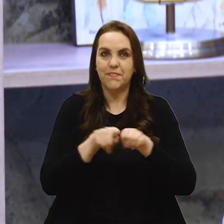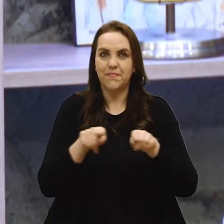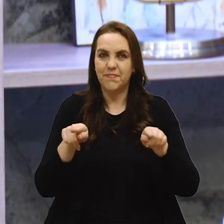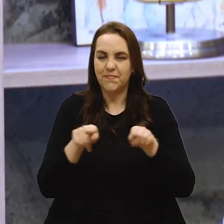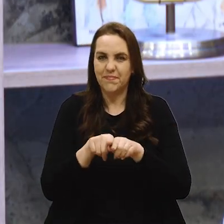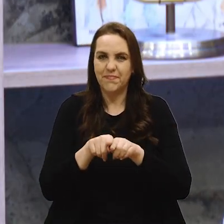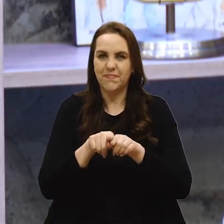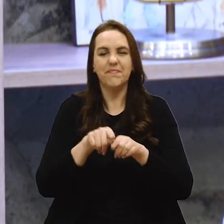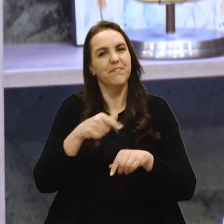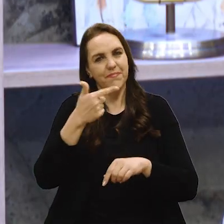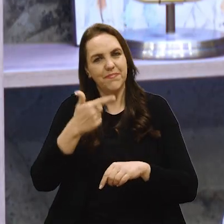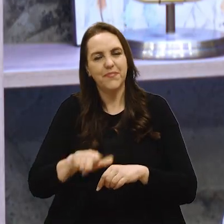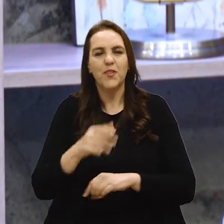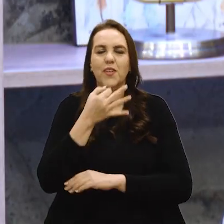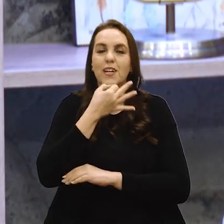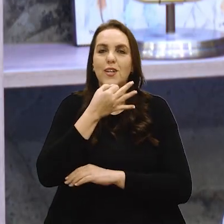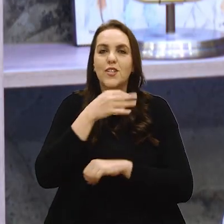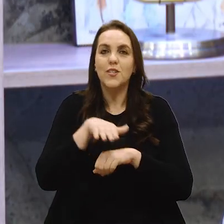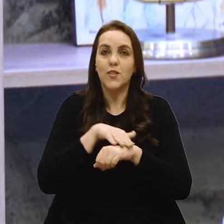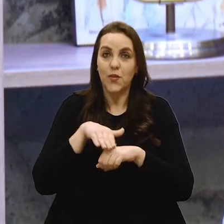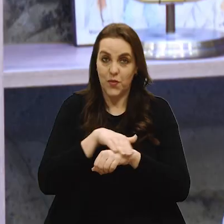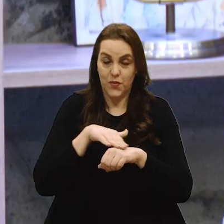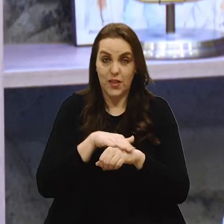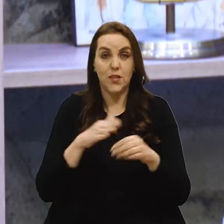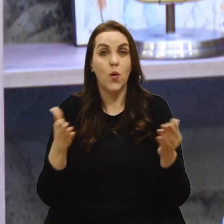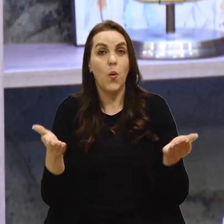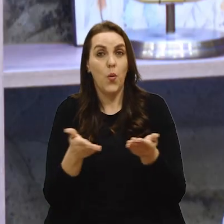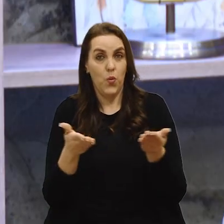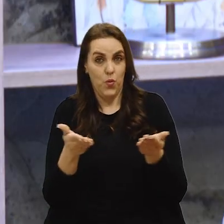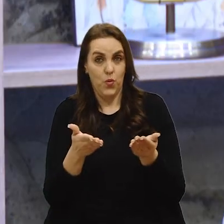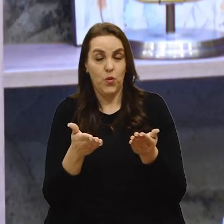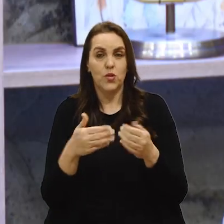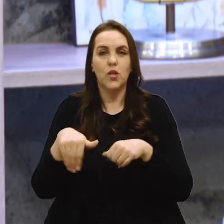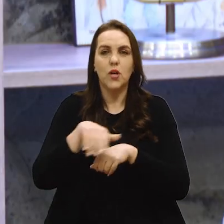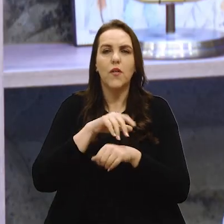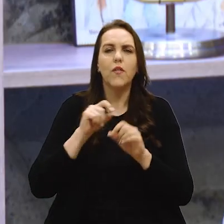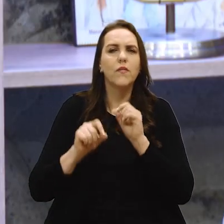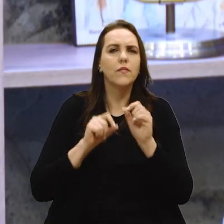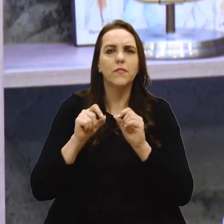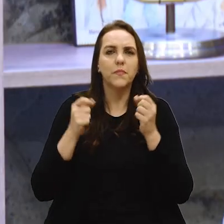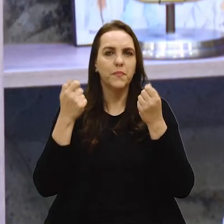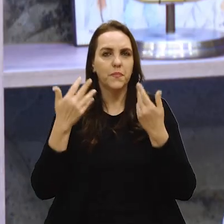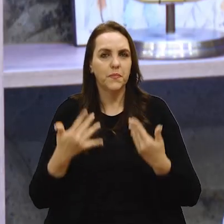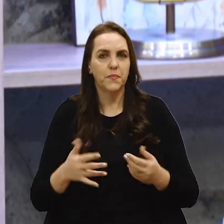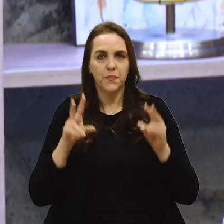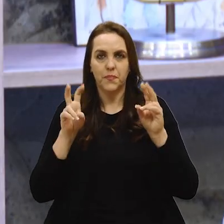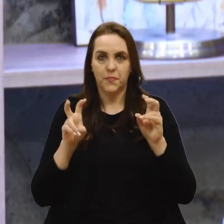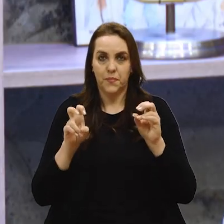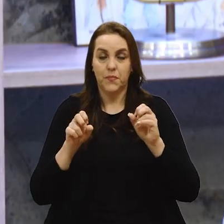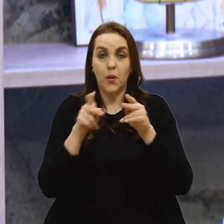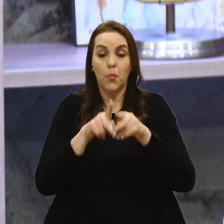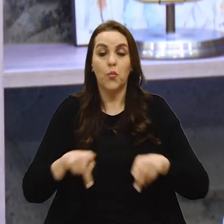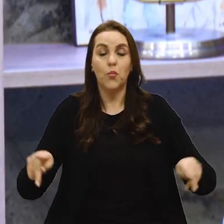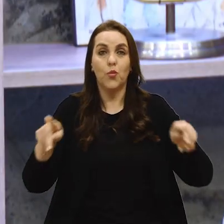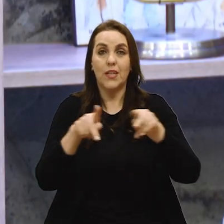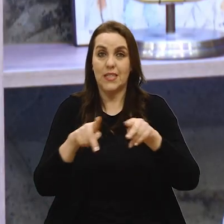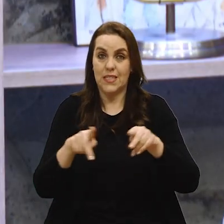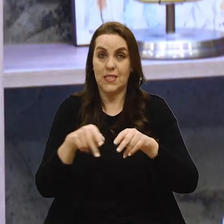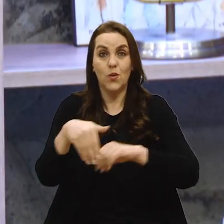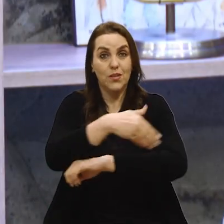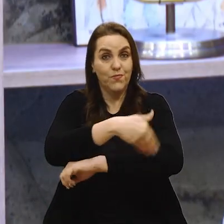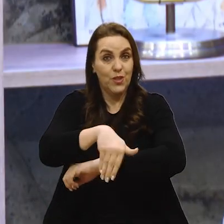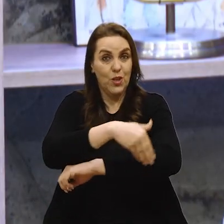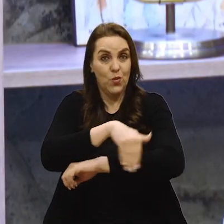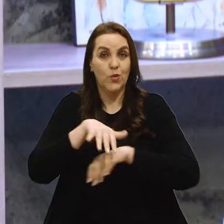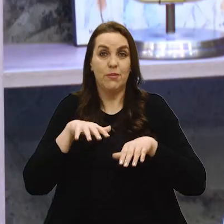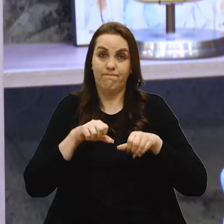tela também, com mais um Caxias Conversa. Hoje a gente fala sobre a população em situação de